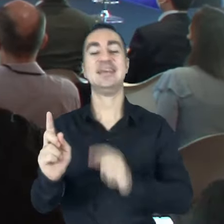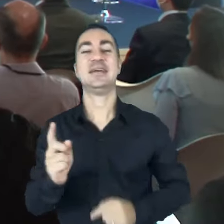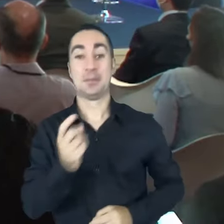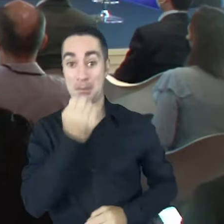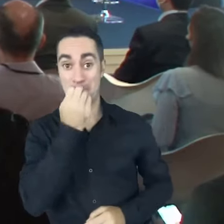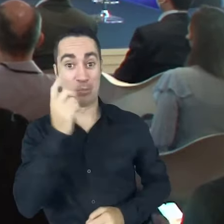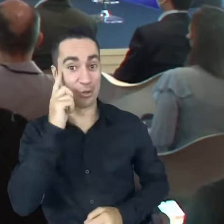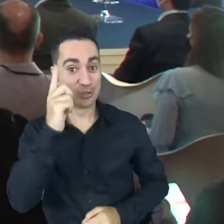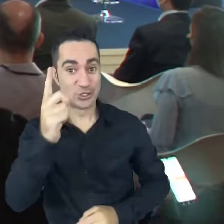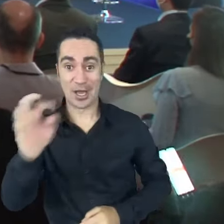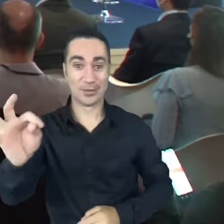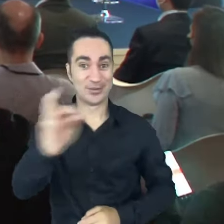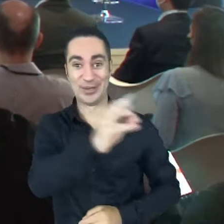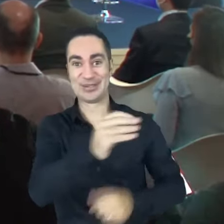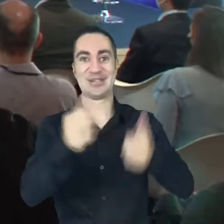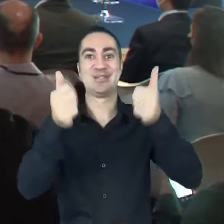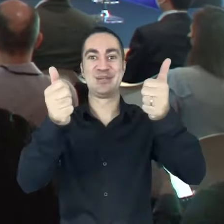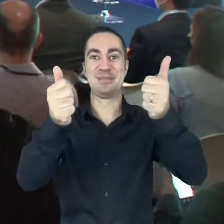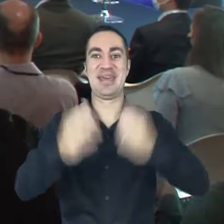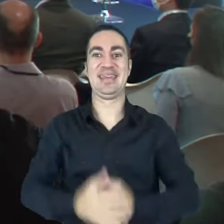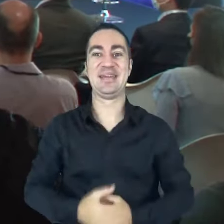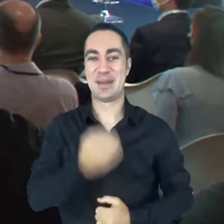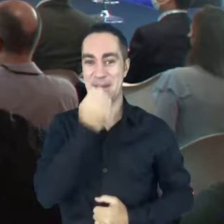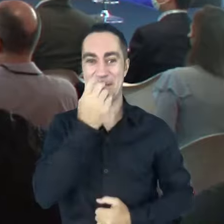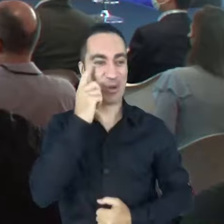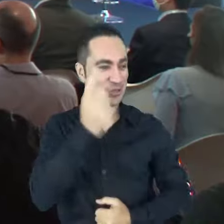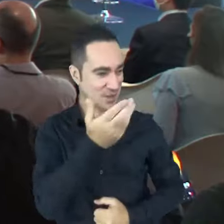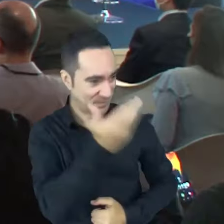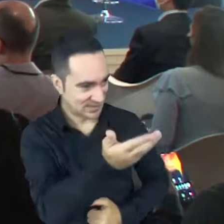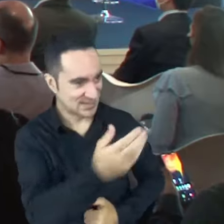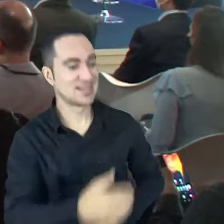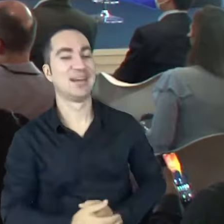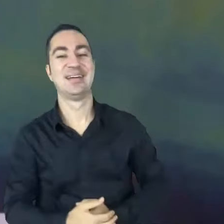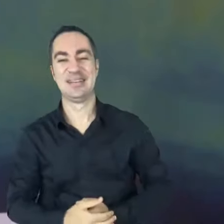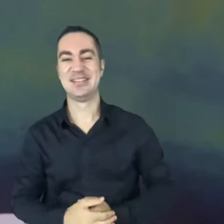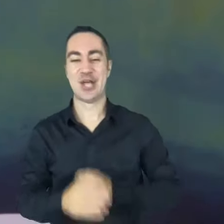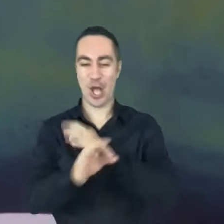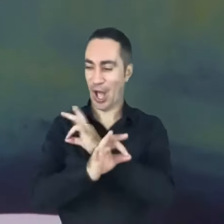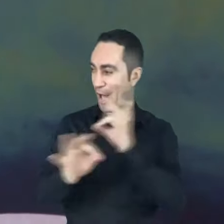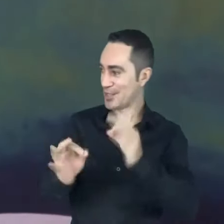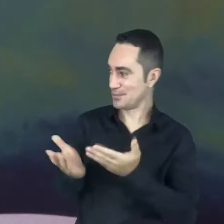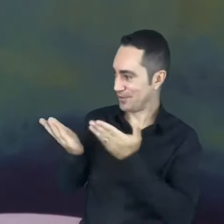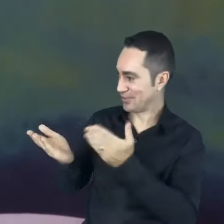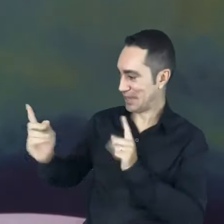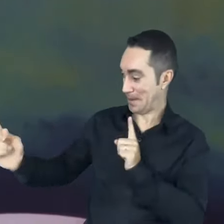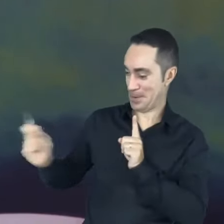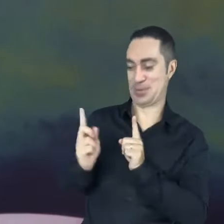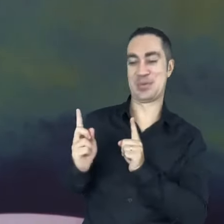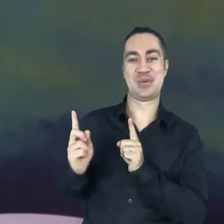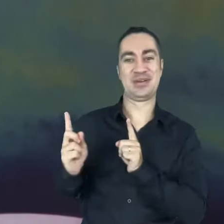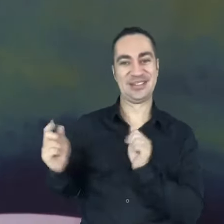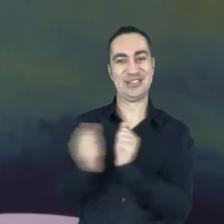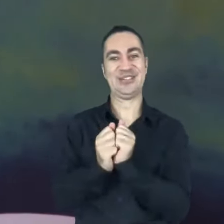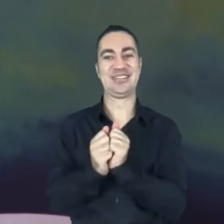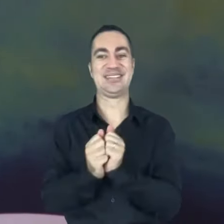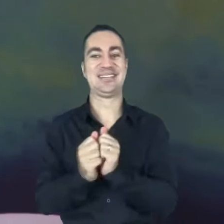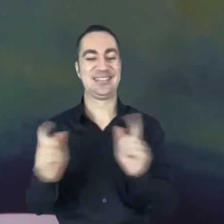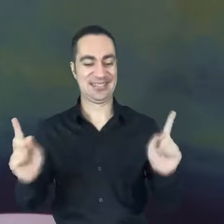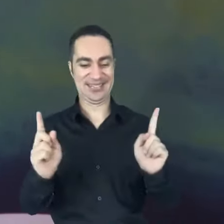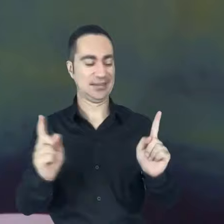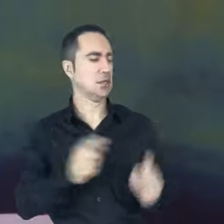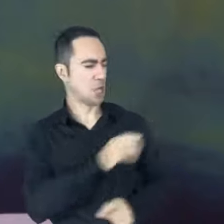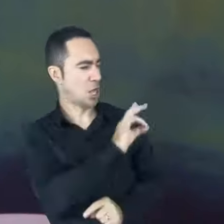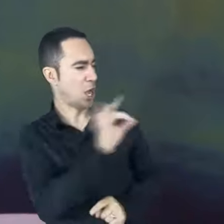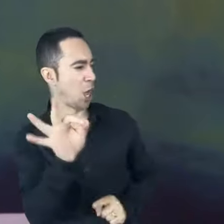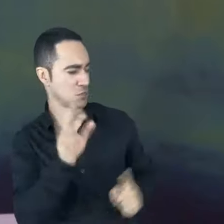Bom dia a todos, bom dia, Patrícia. Incrível ter a nossa Queen Elaine aqui com a gente, né? Incrível mesmo, né? A gente saiu